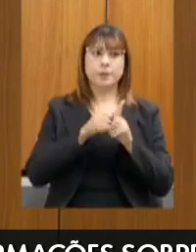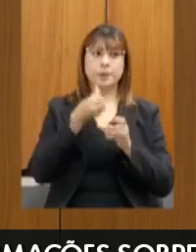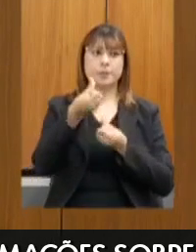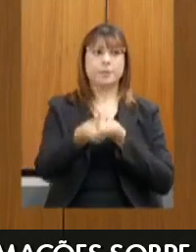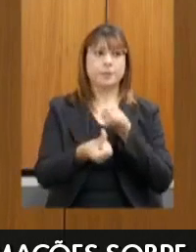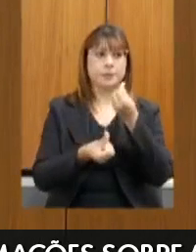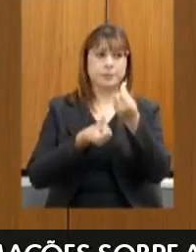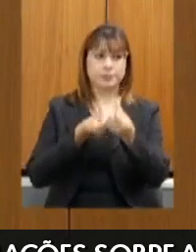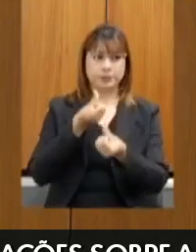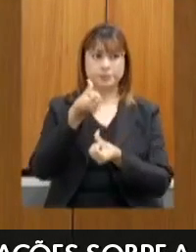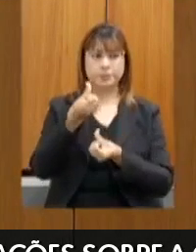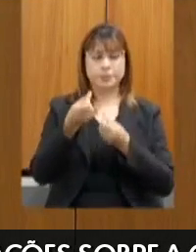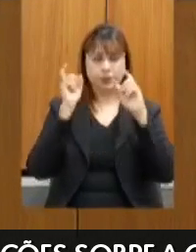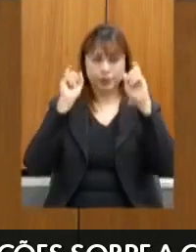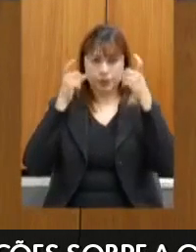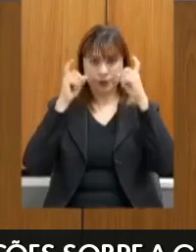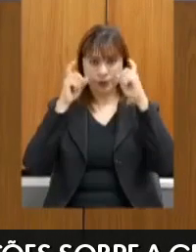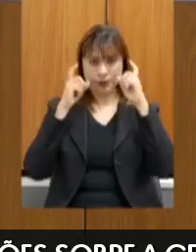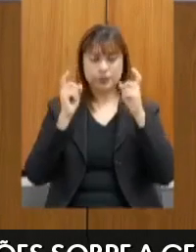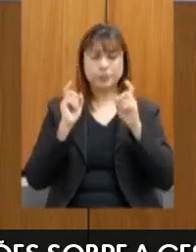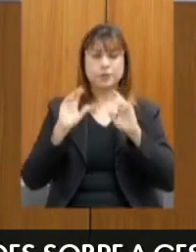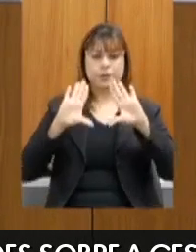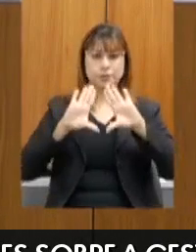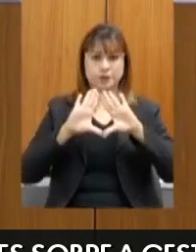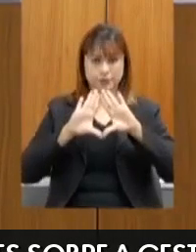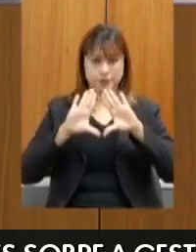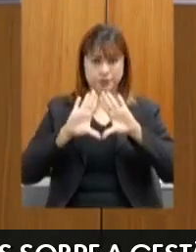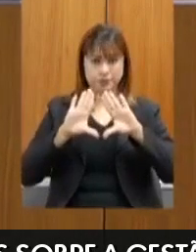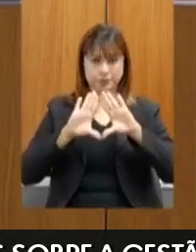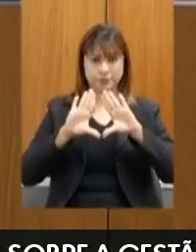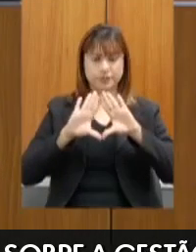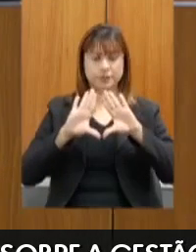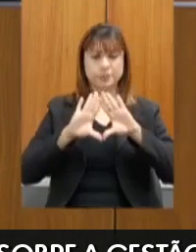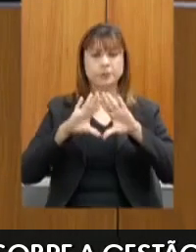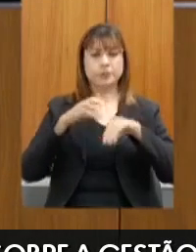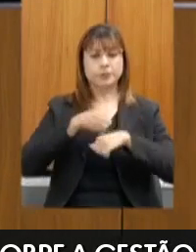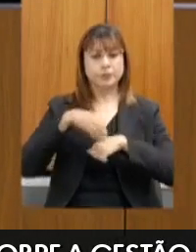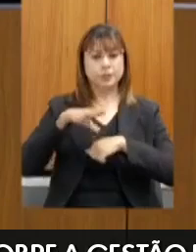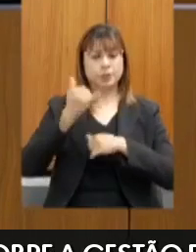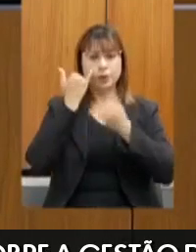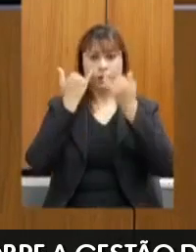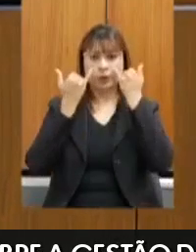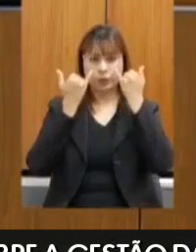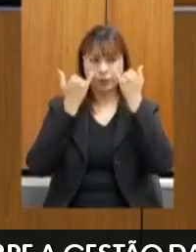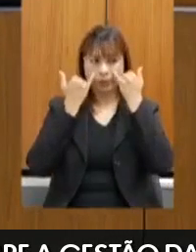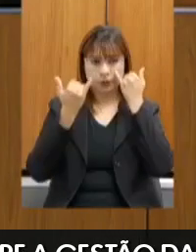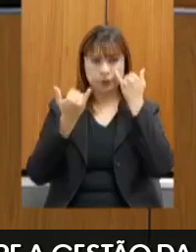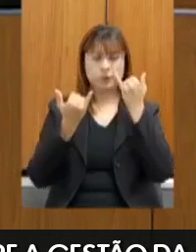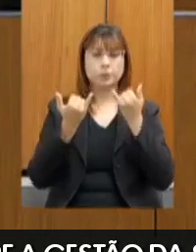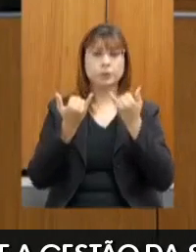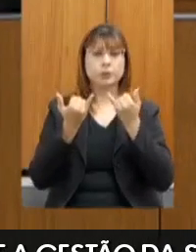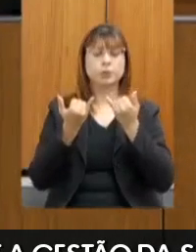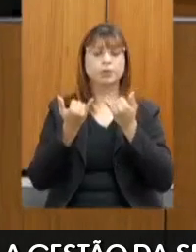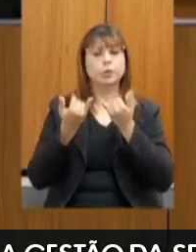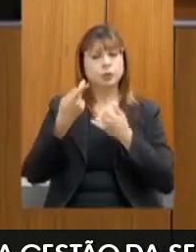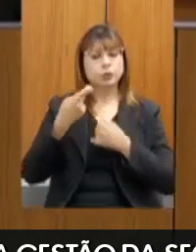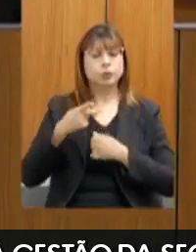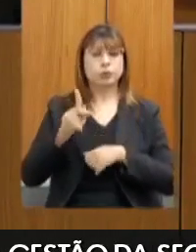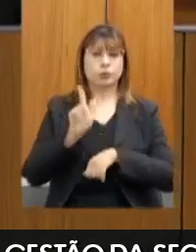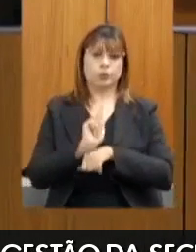das comissões da Assembleia Legislativa para prestar informações sobre a gestão de suas respectivas áreas.